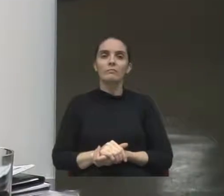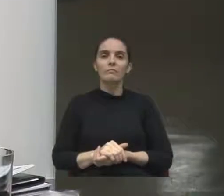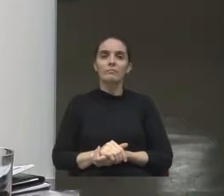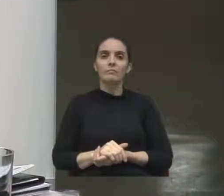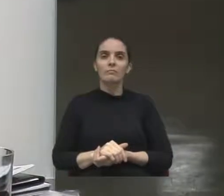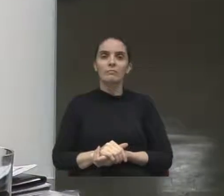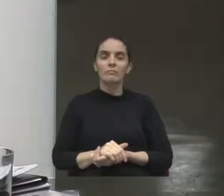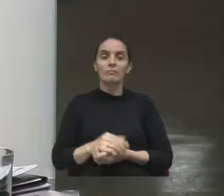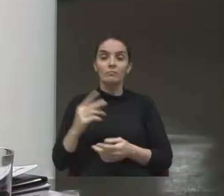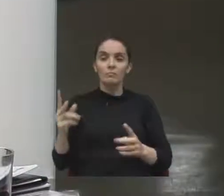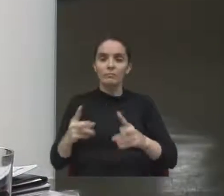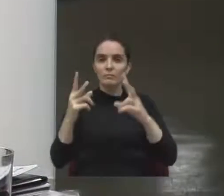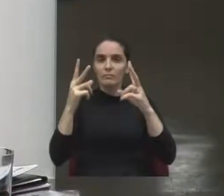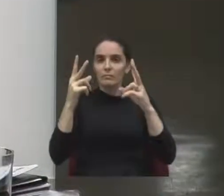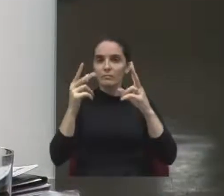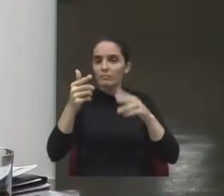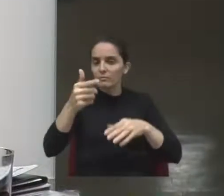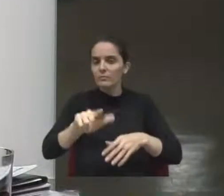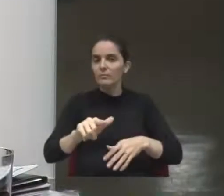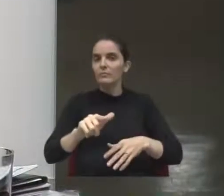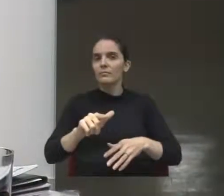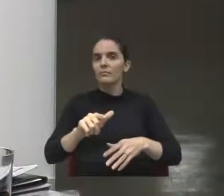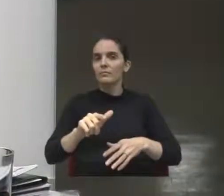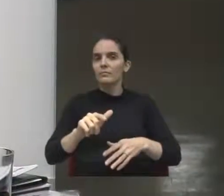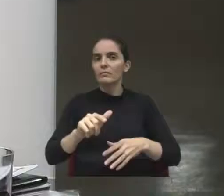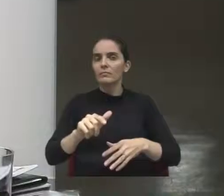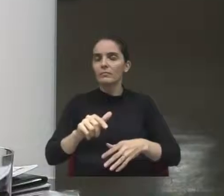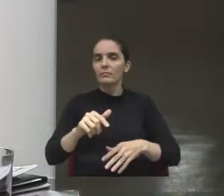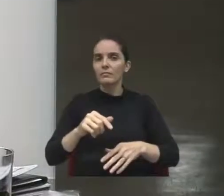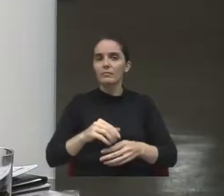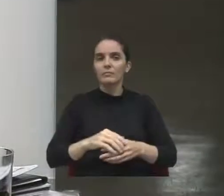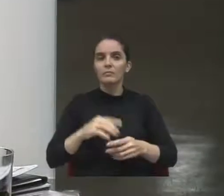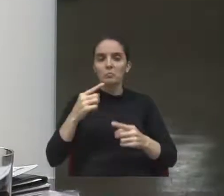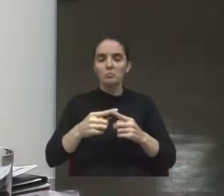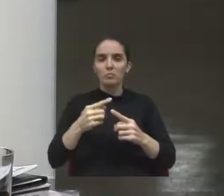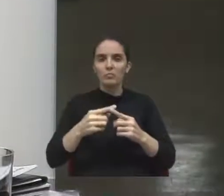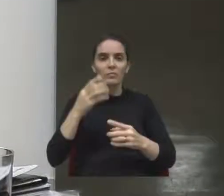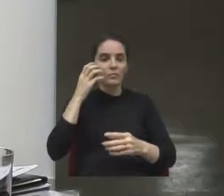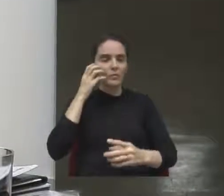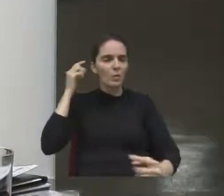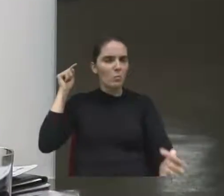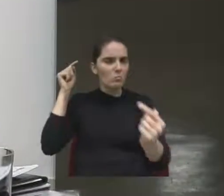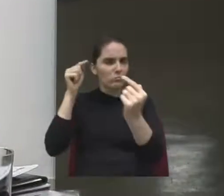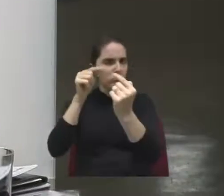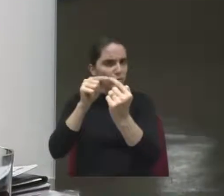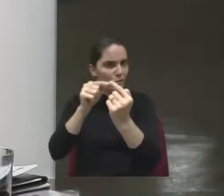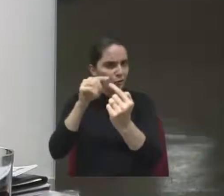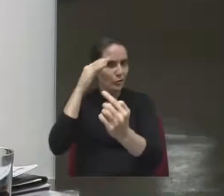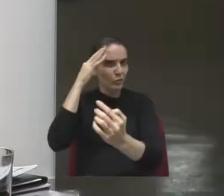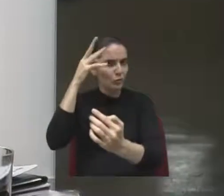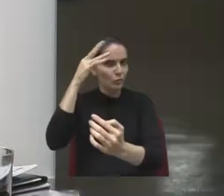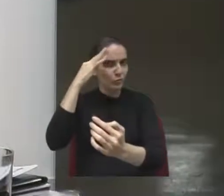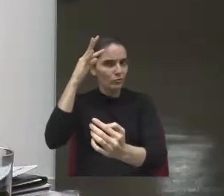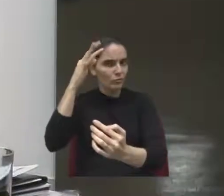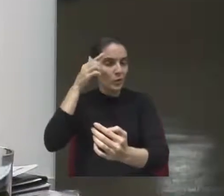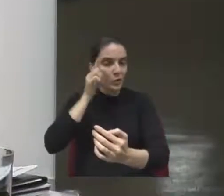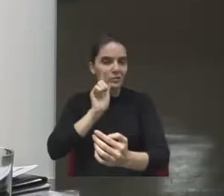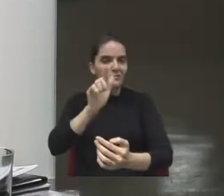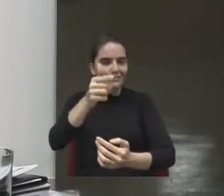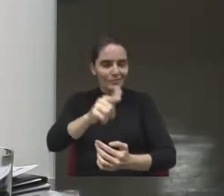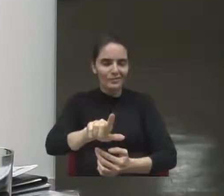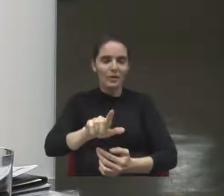quando temos uma meta, temos um sonho, e vamos fazendo a